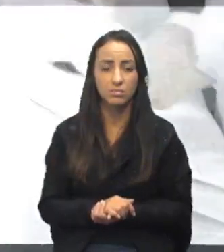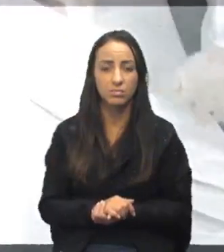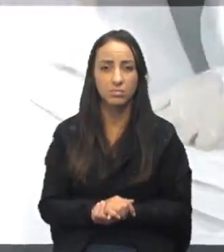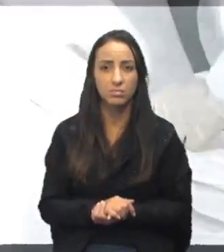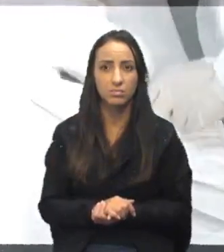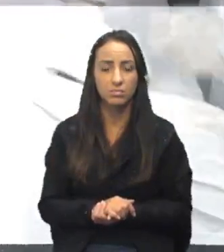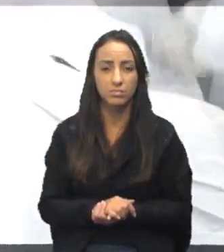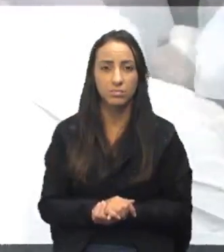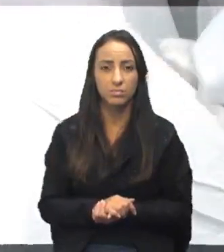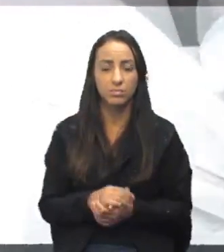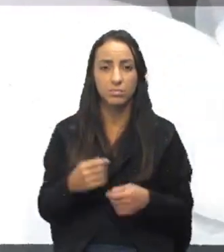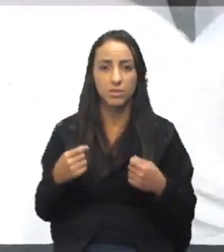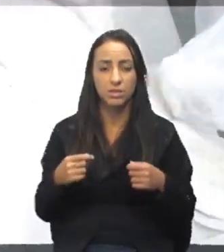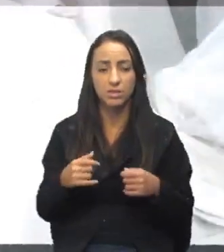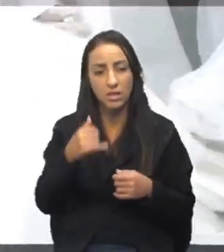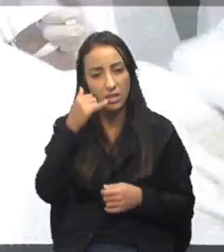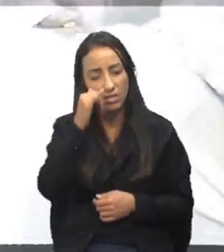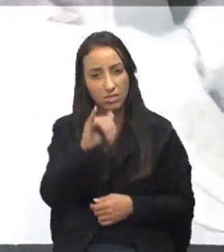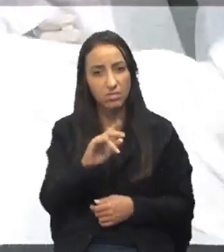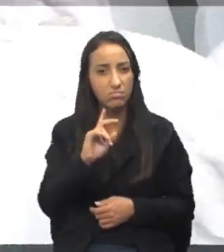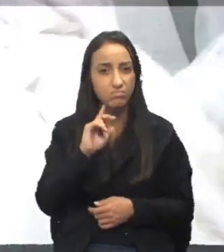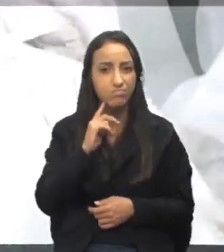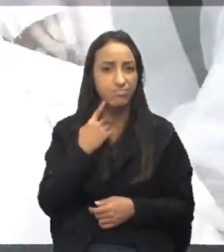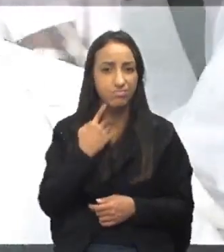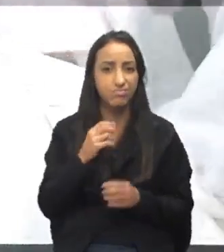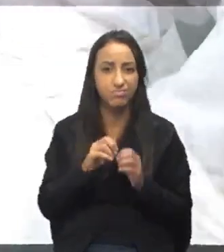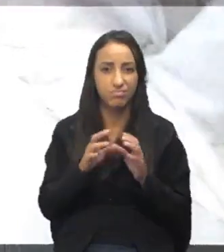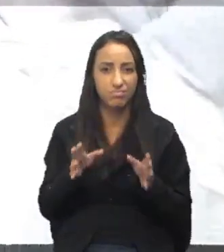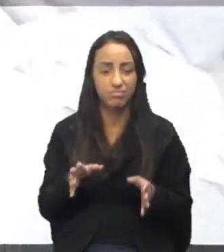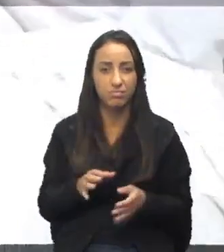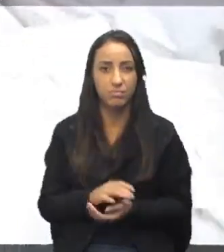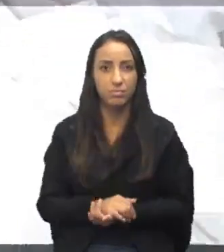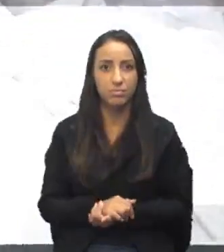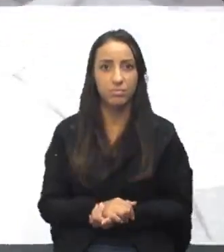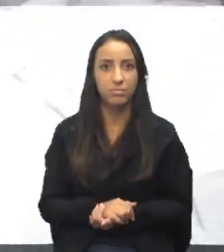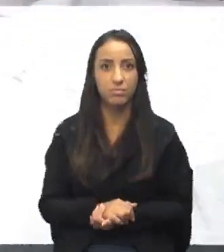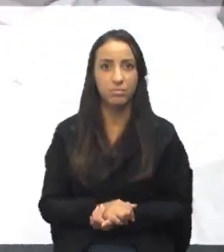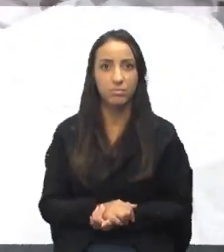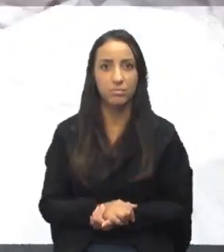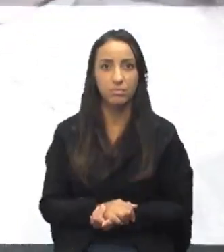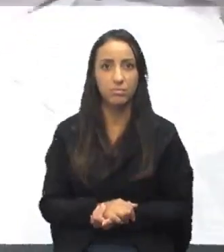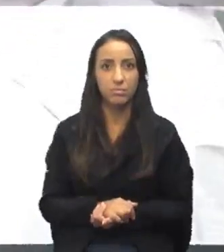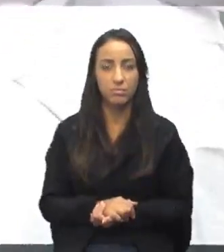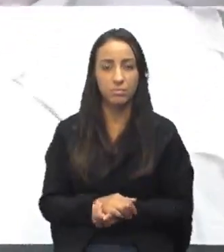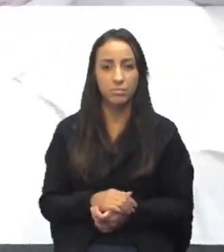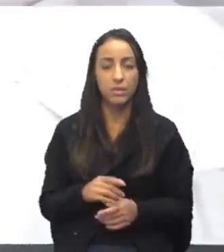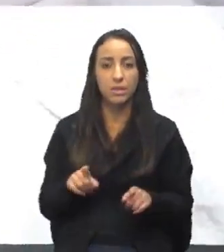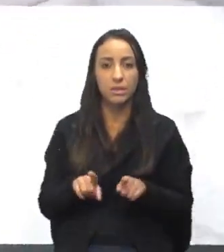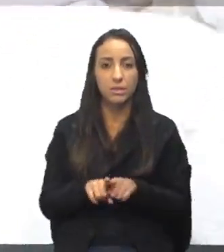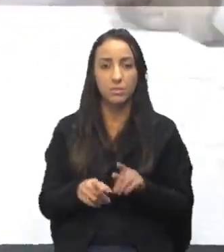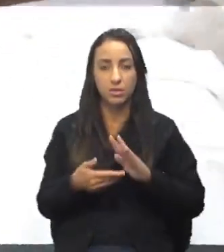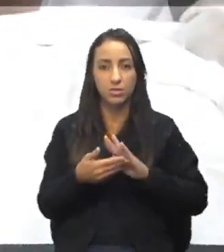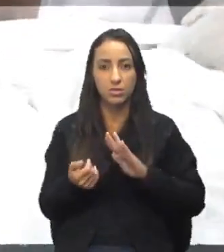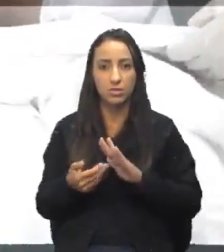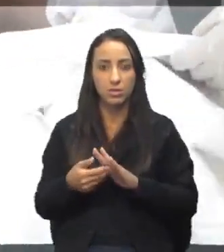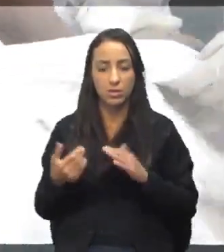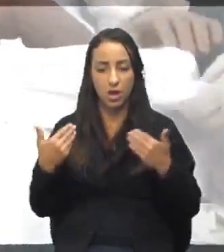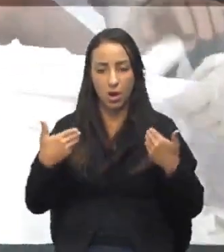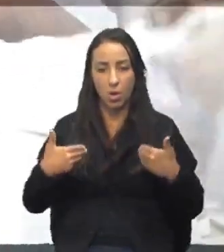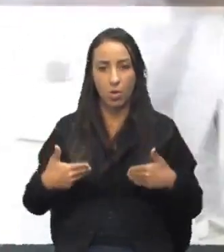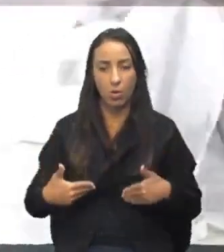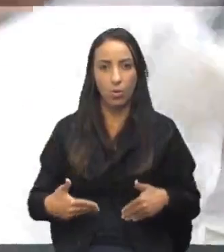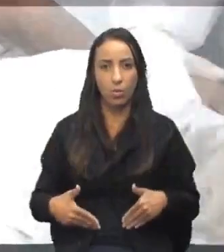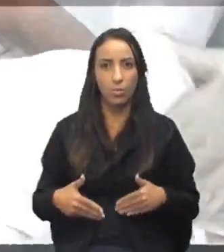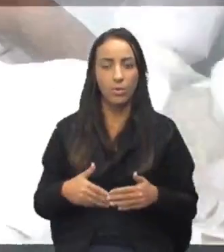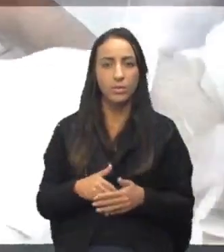que haja sujidades no paciente. É preciso retirar, então, a